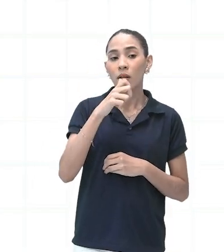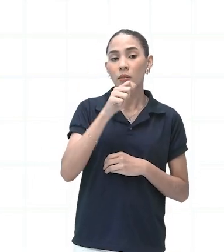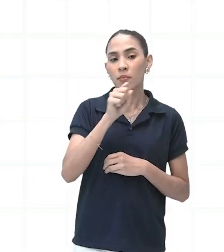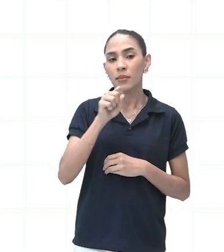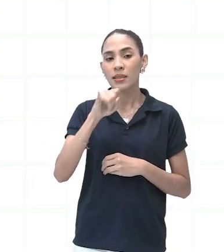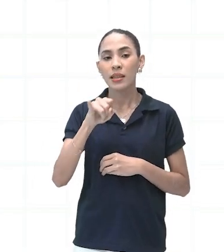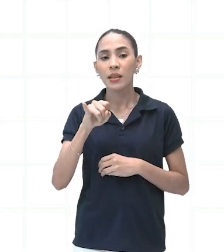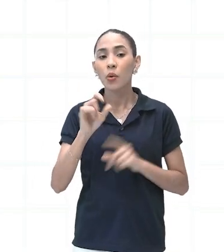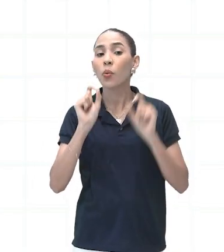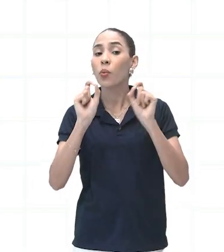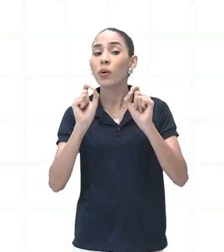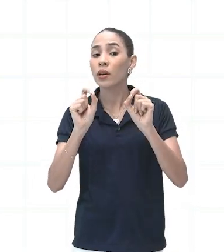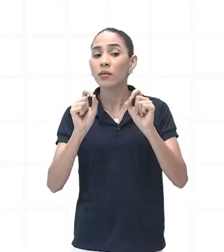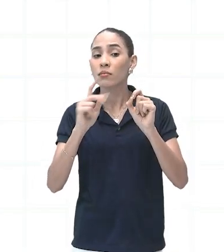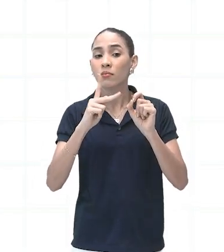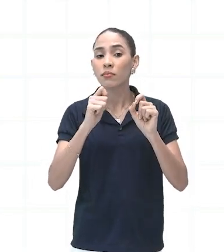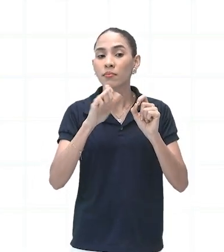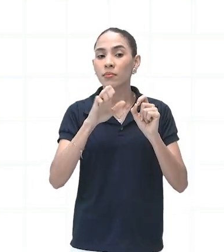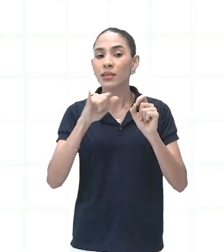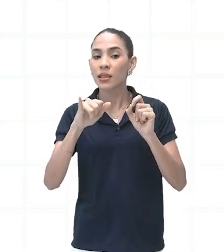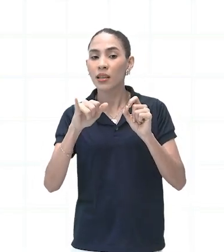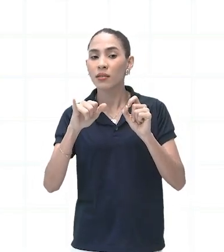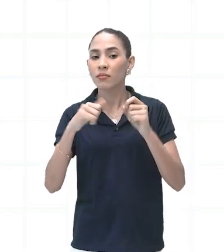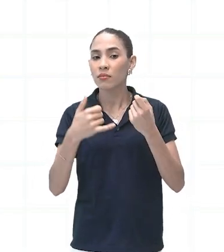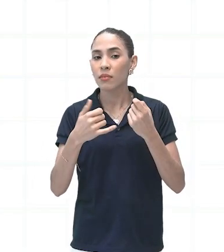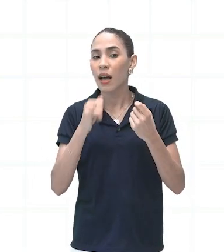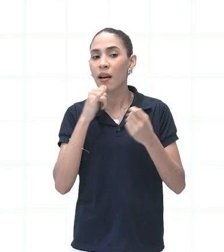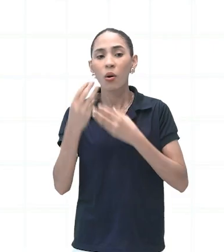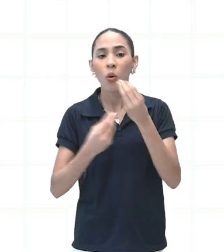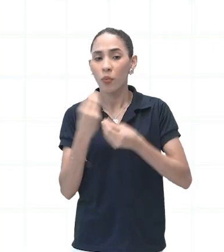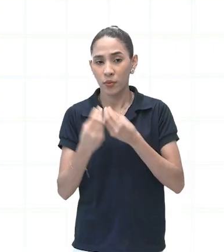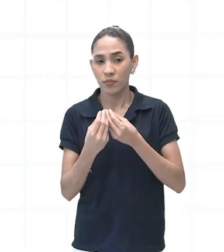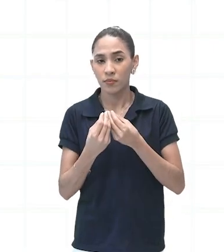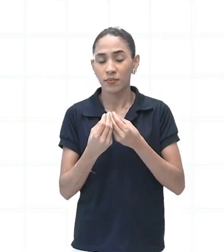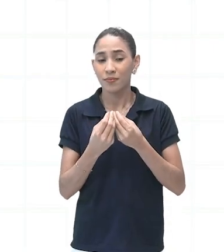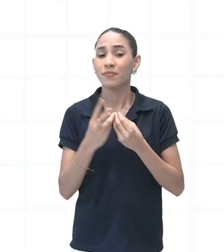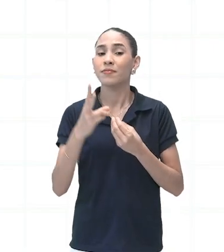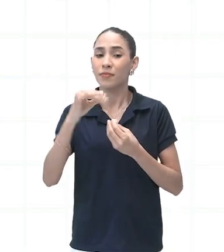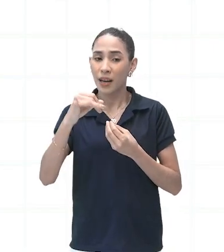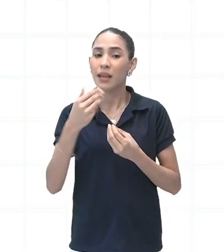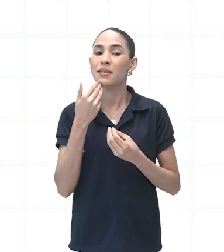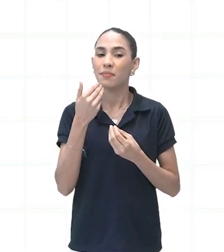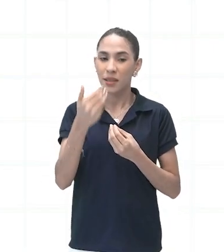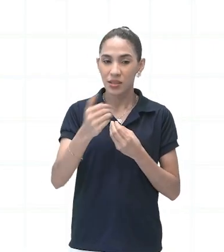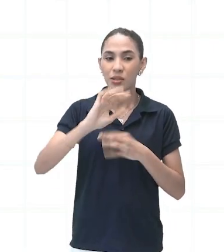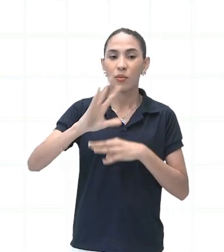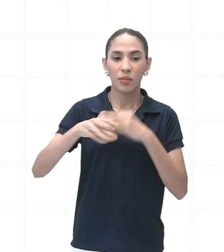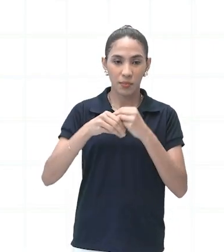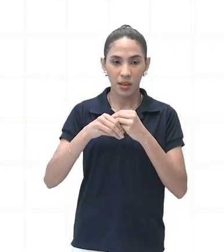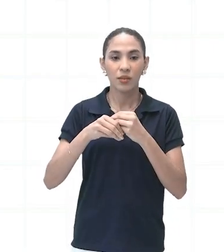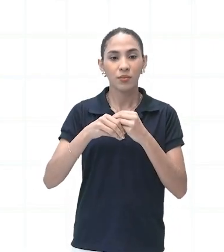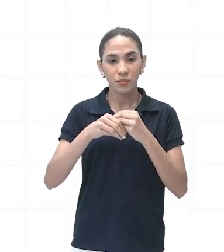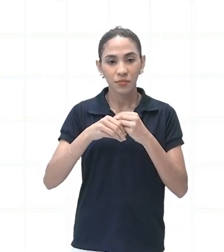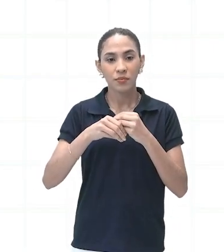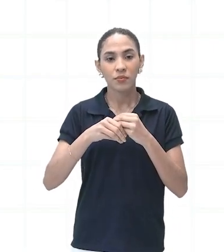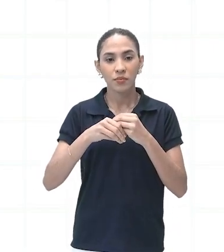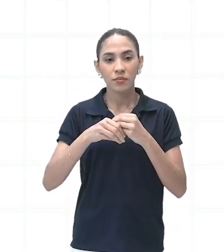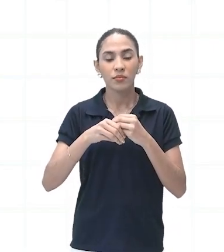vai perguntar, passou o quê? Né? Passou como? Vai te pedir aí